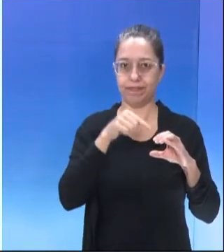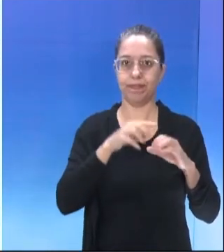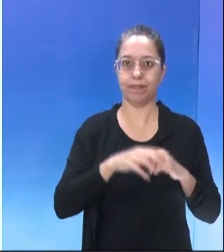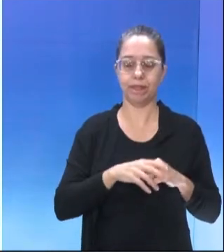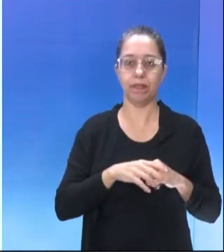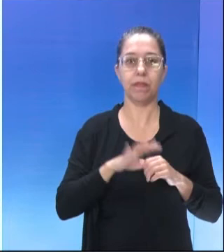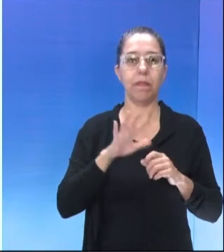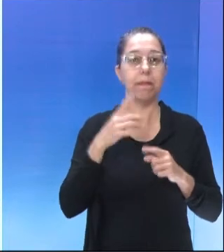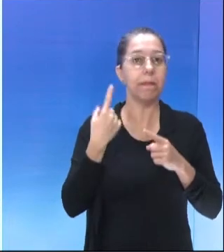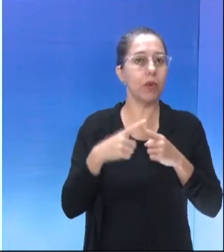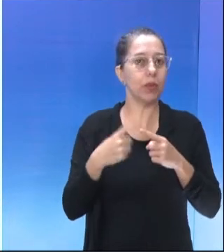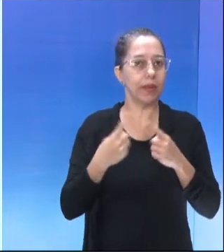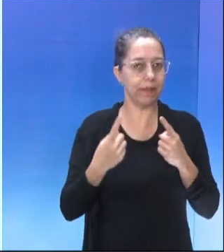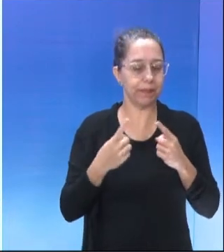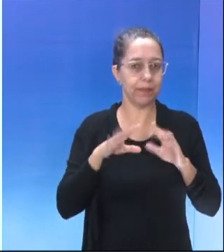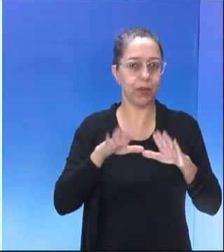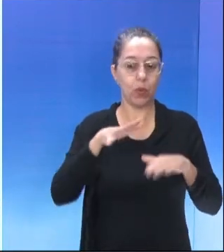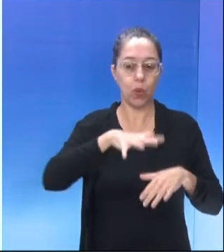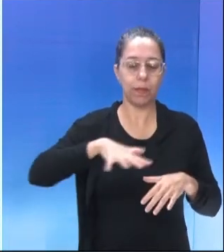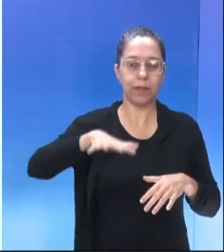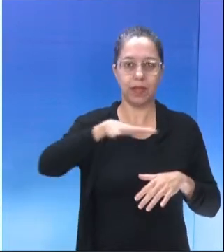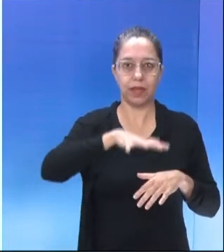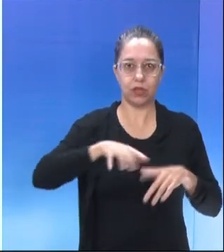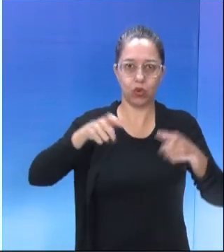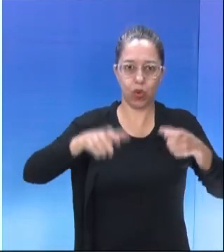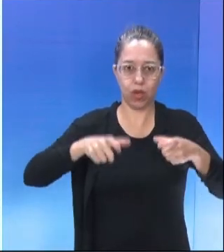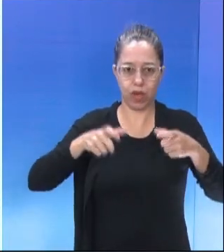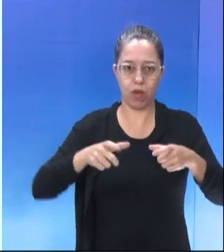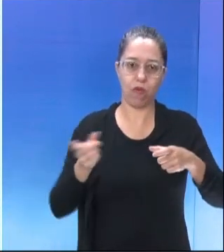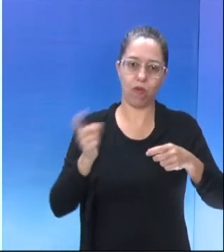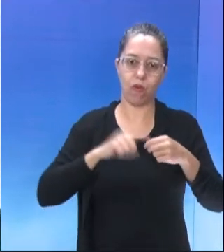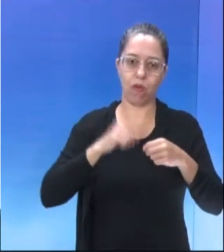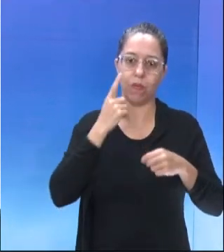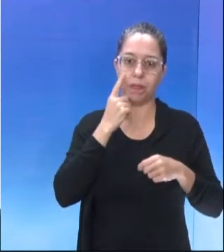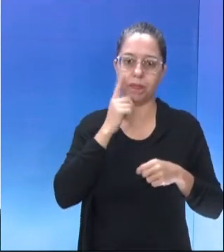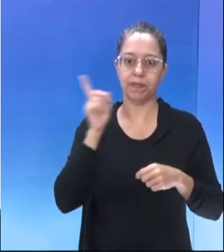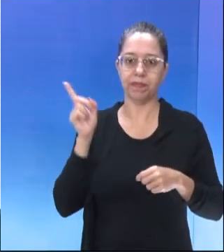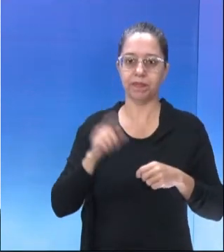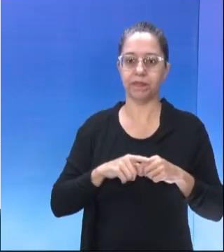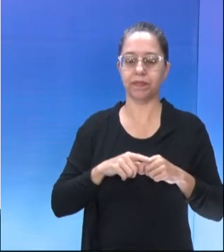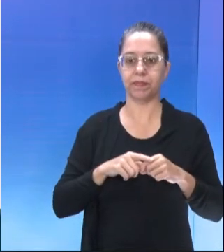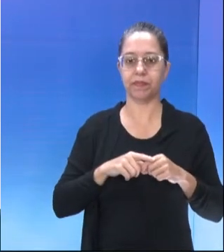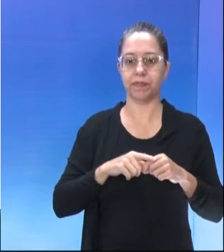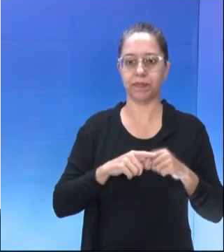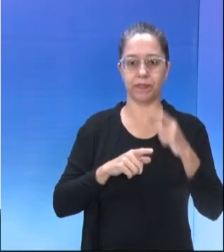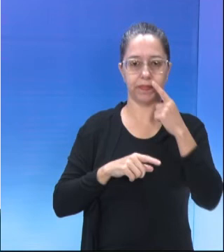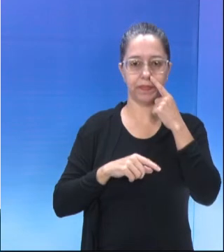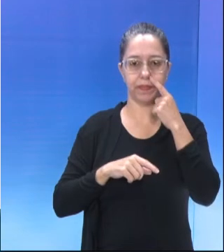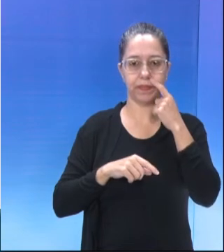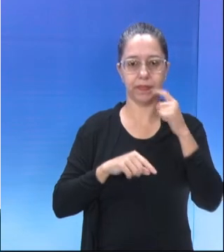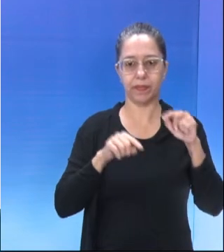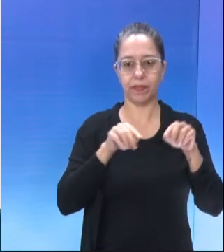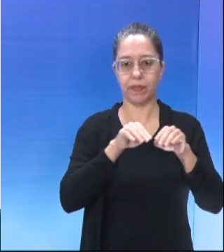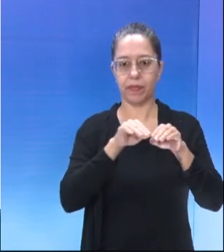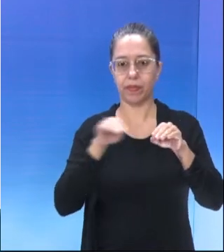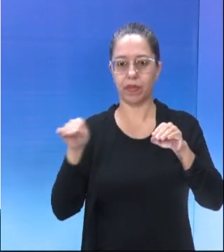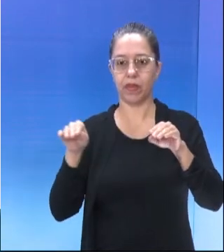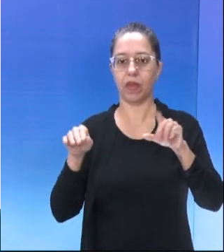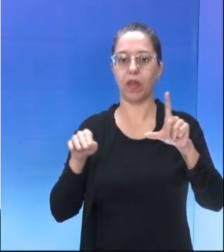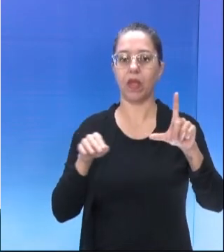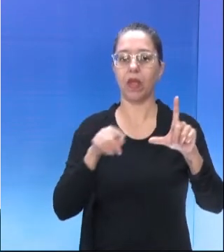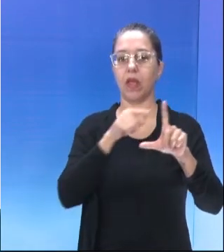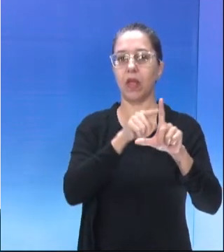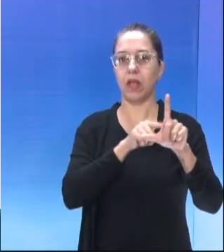marcaram achando que estava certa. Por quê? O ambiente básico, olha, deixa eu voltar aqui. Esse ambiente básico aqui, ele é básico